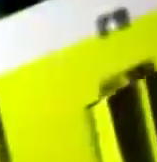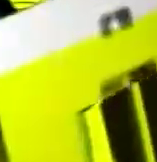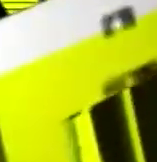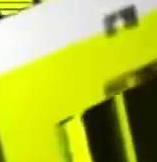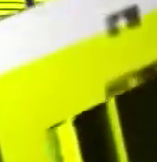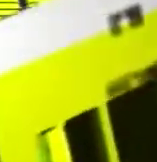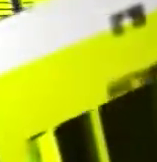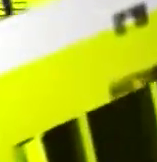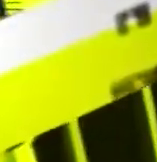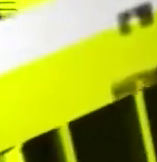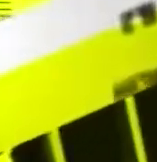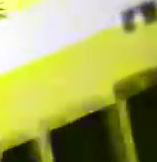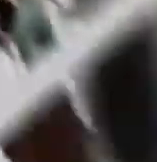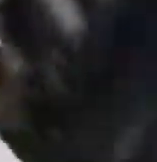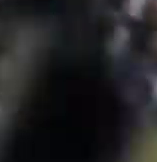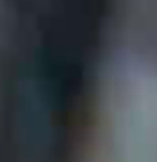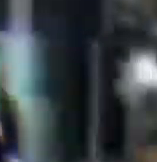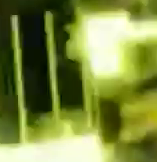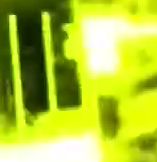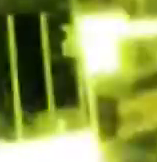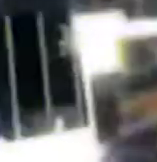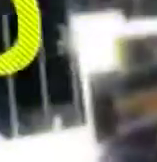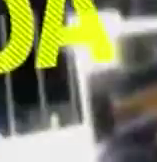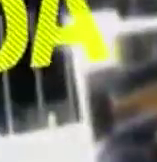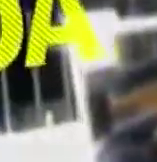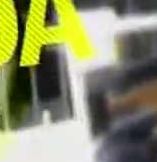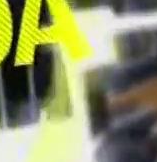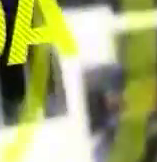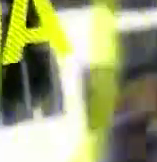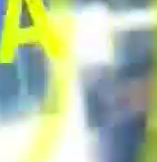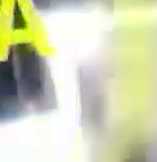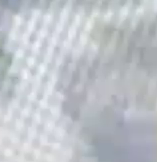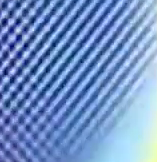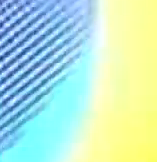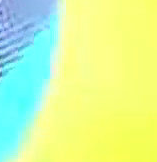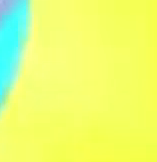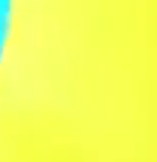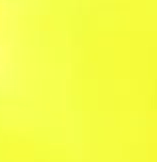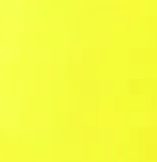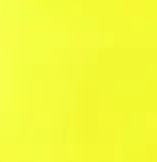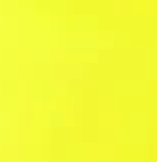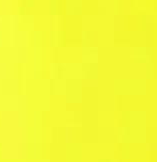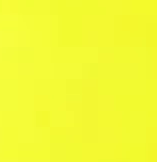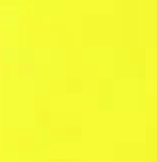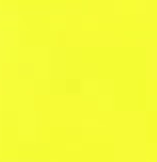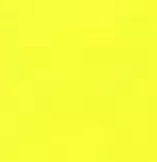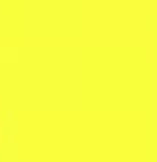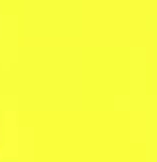Um segundo encaminhamento. Ministério de Santos, no meu estado de São Paulo.